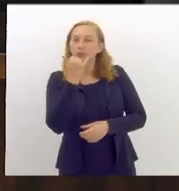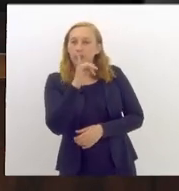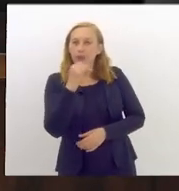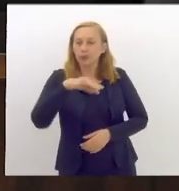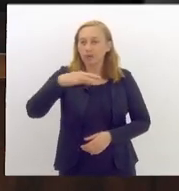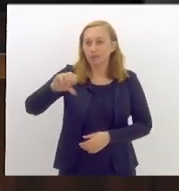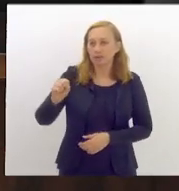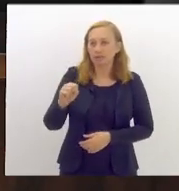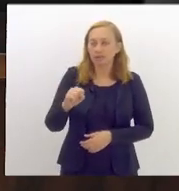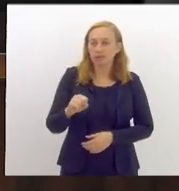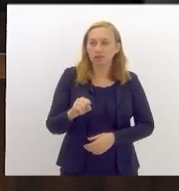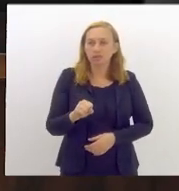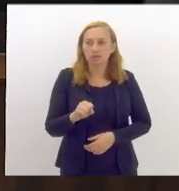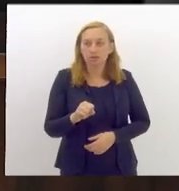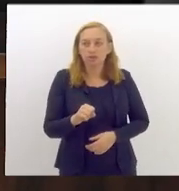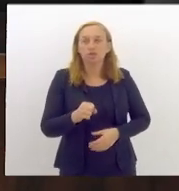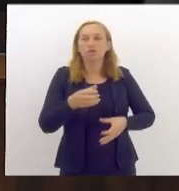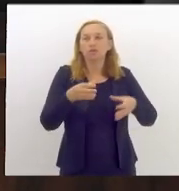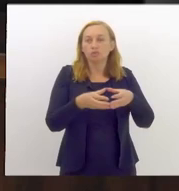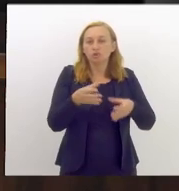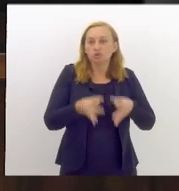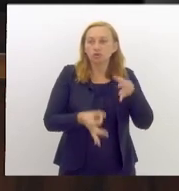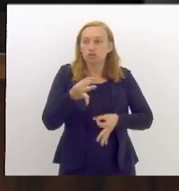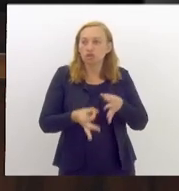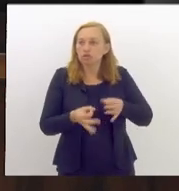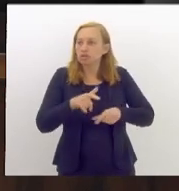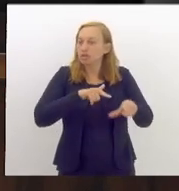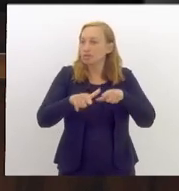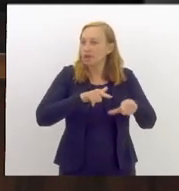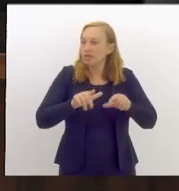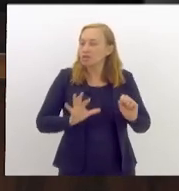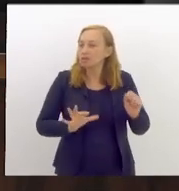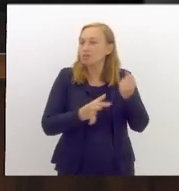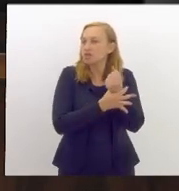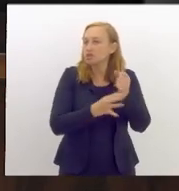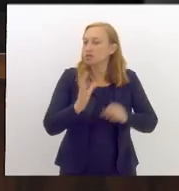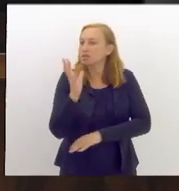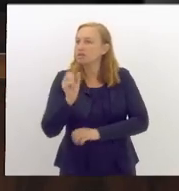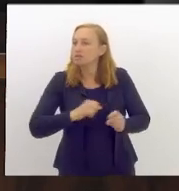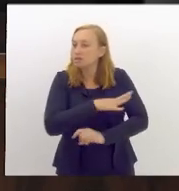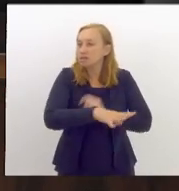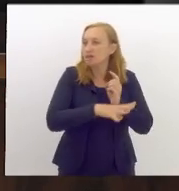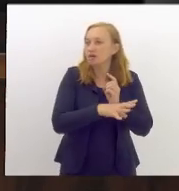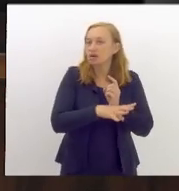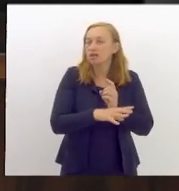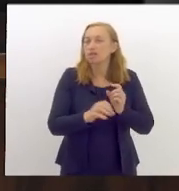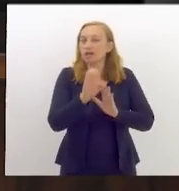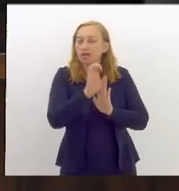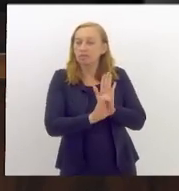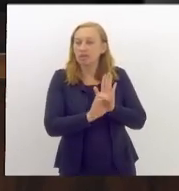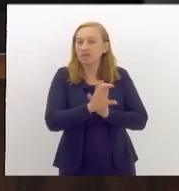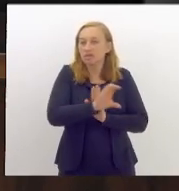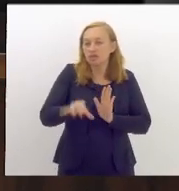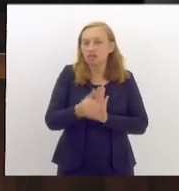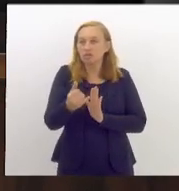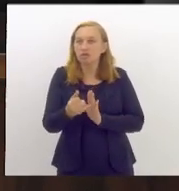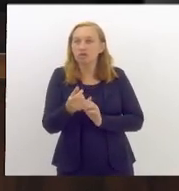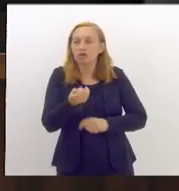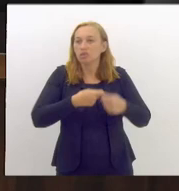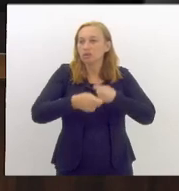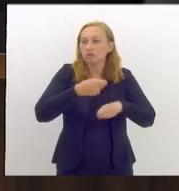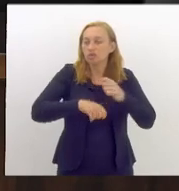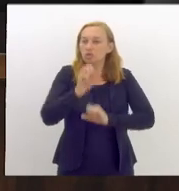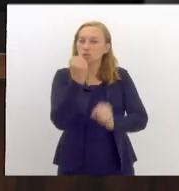favorável com a emenda da comissão de condição justiça e trabalho social favorável com a membro da ccj economia dos comércio